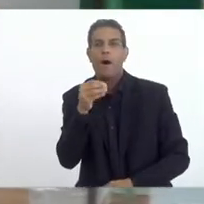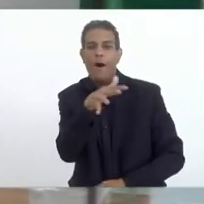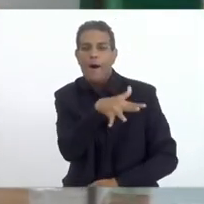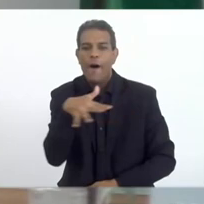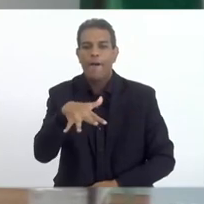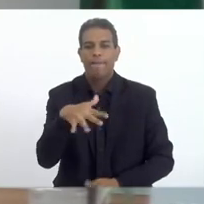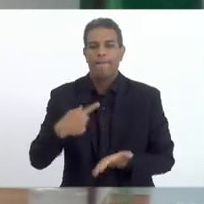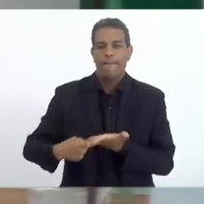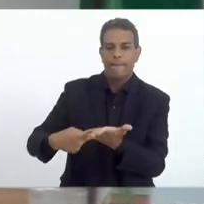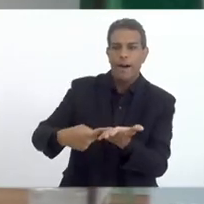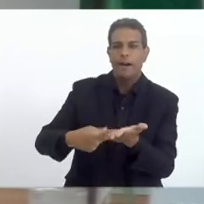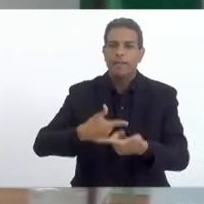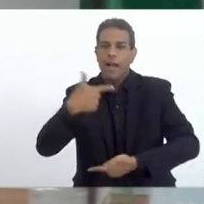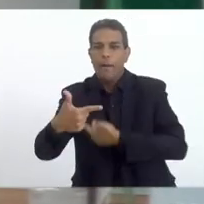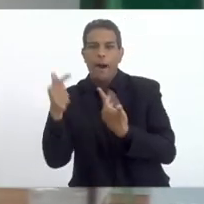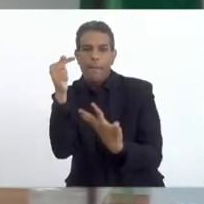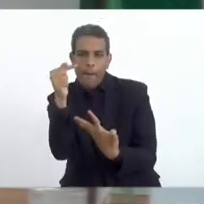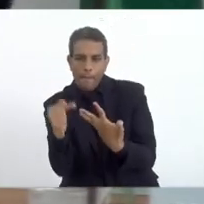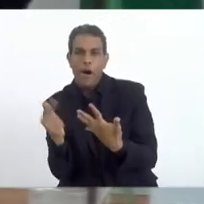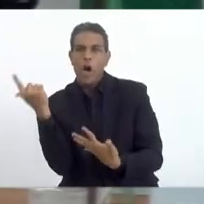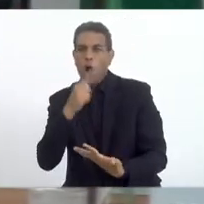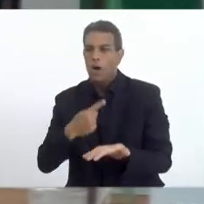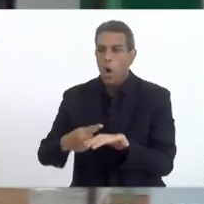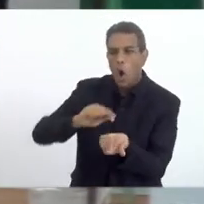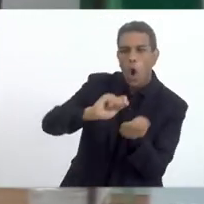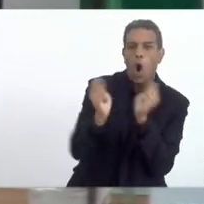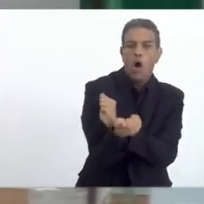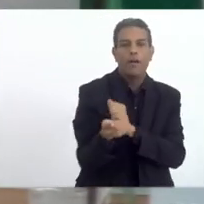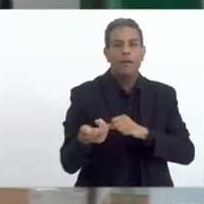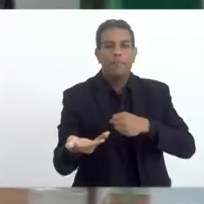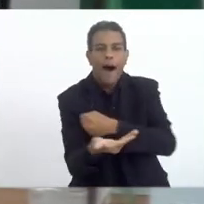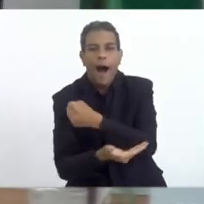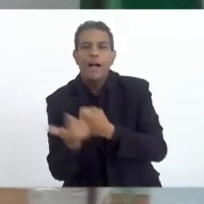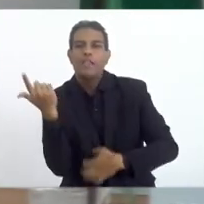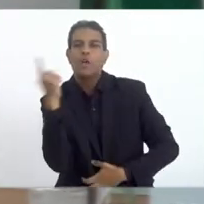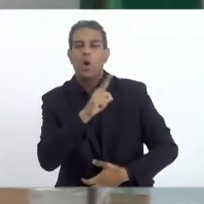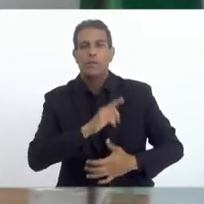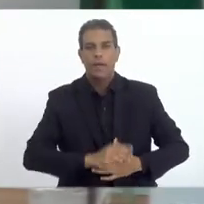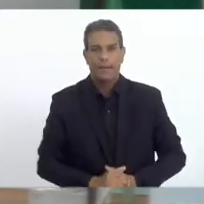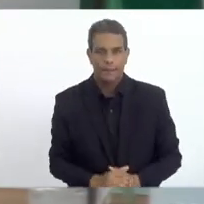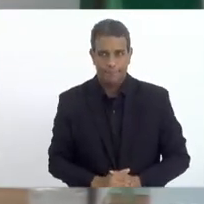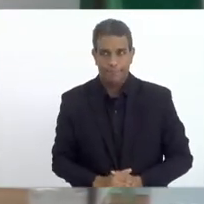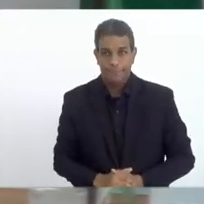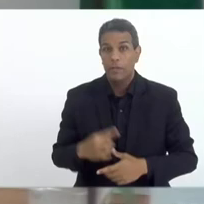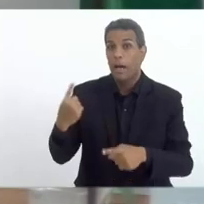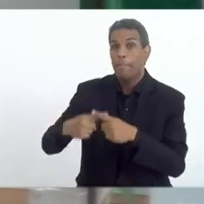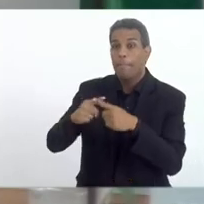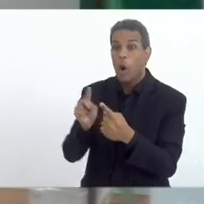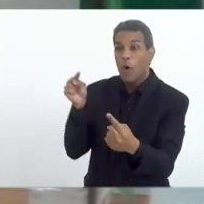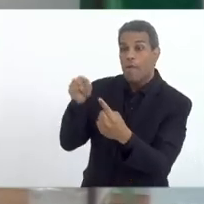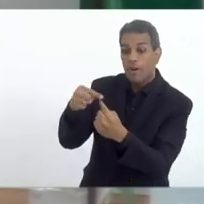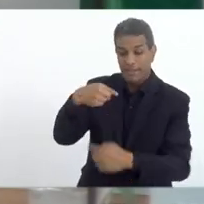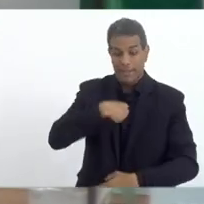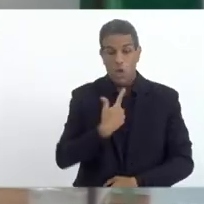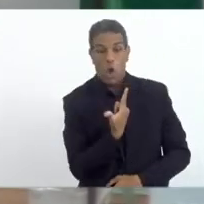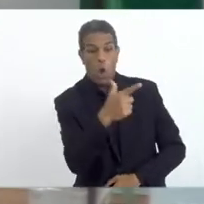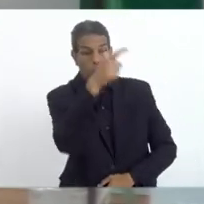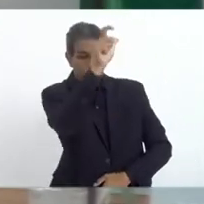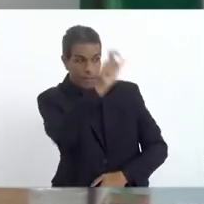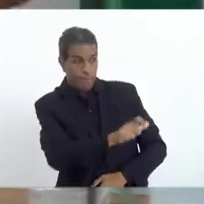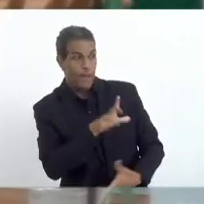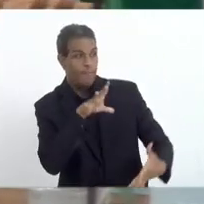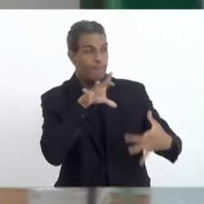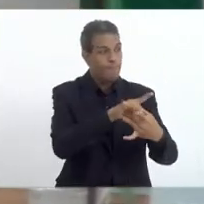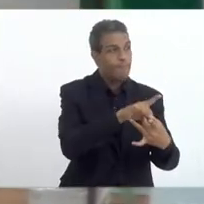senão continua a contradição básica. Por que você e não eu, se nós estamos